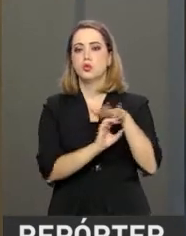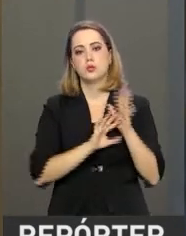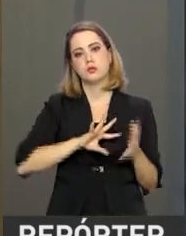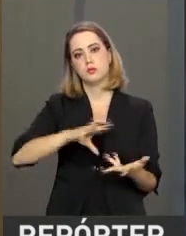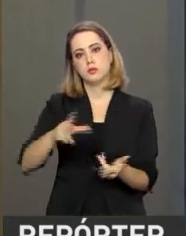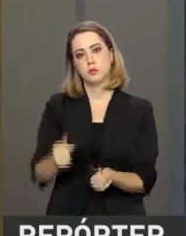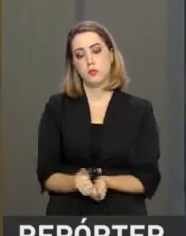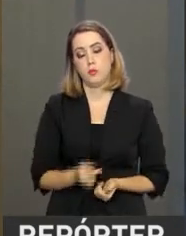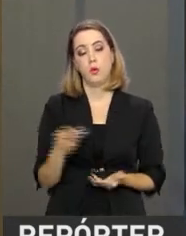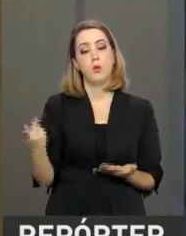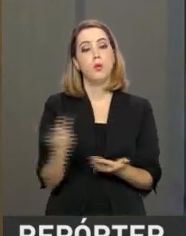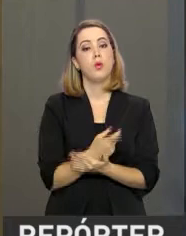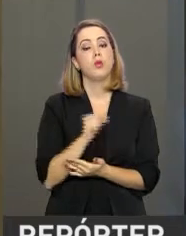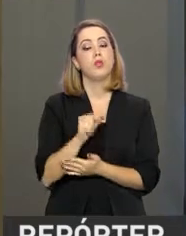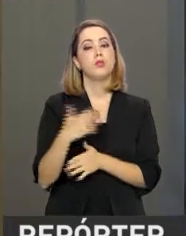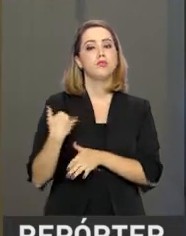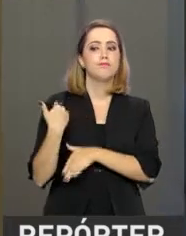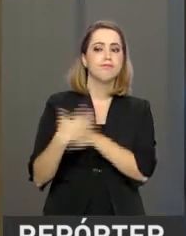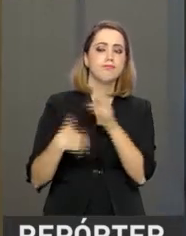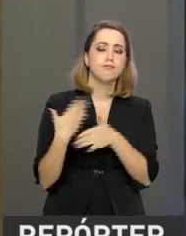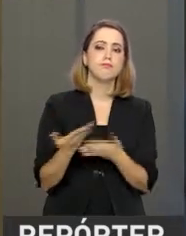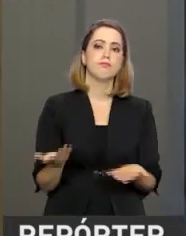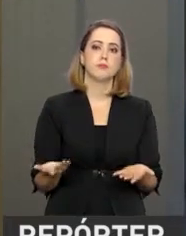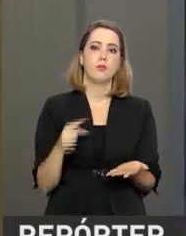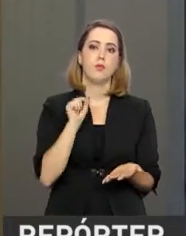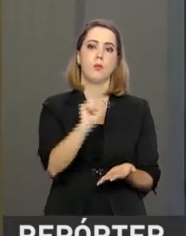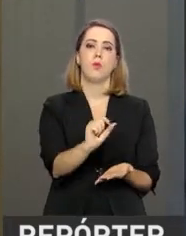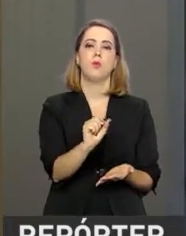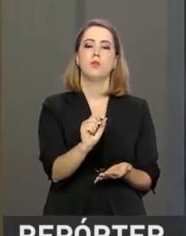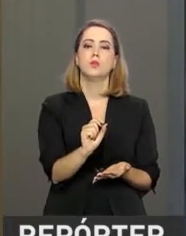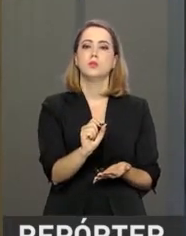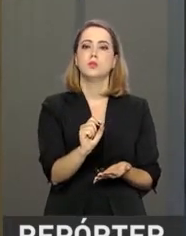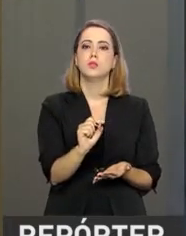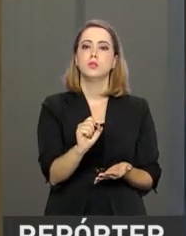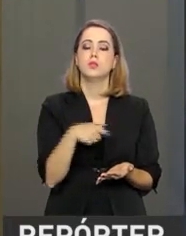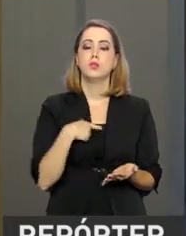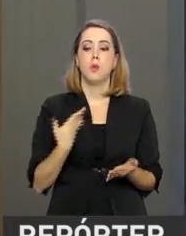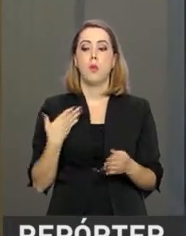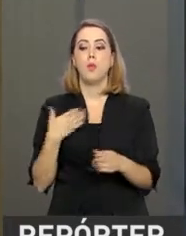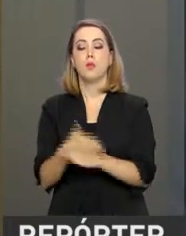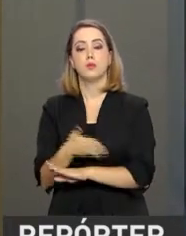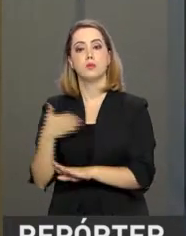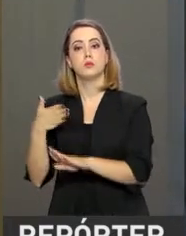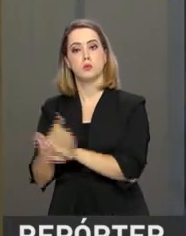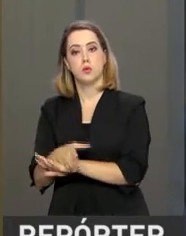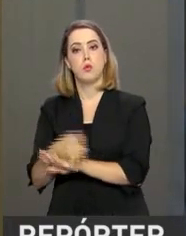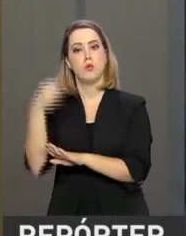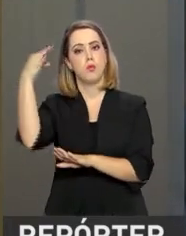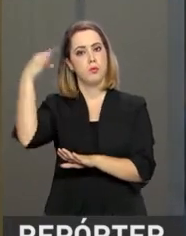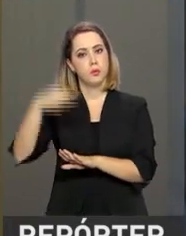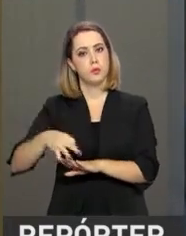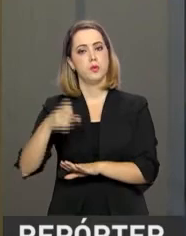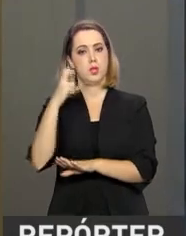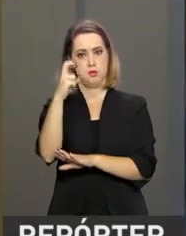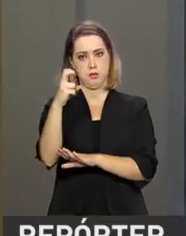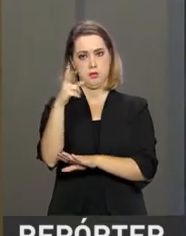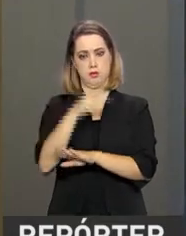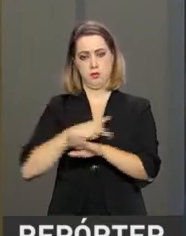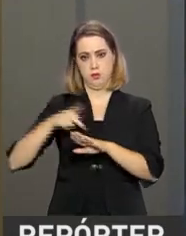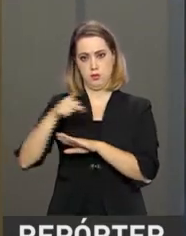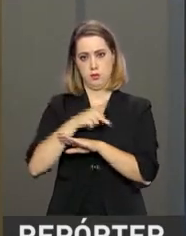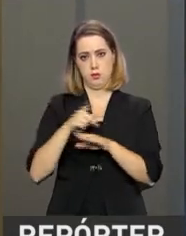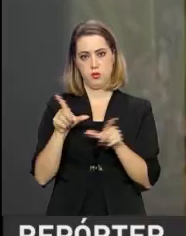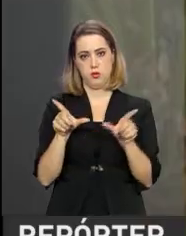conseguiu desde então é o que se conseguiu foi uma participação ativa desses países nos